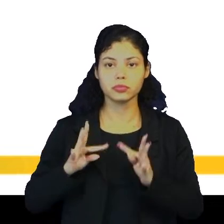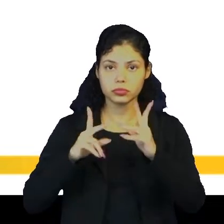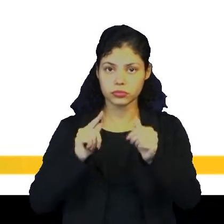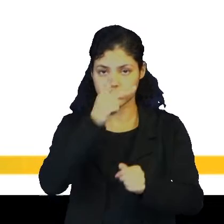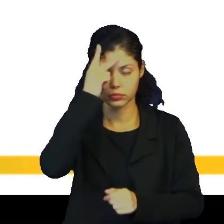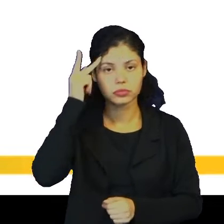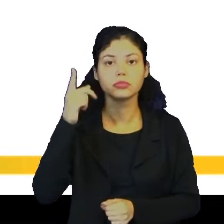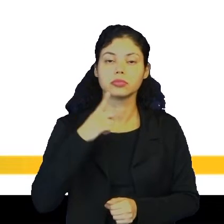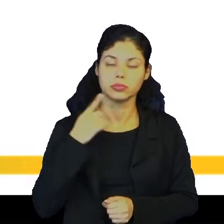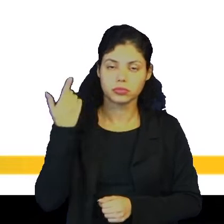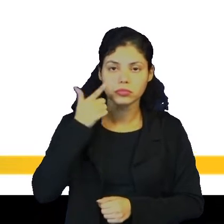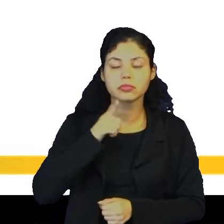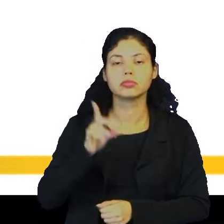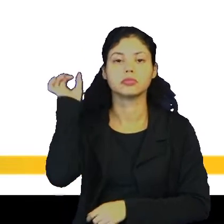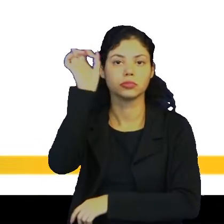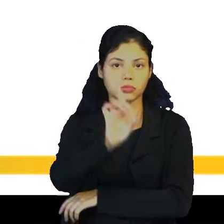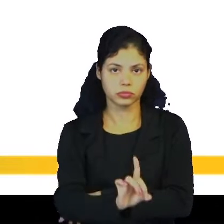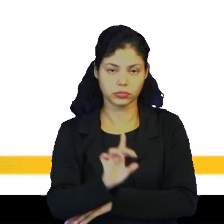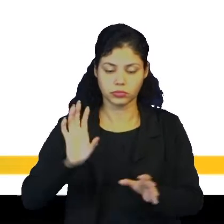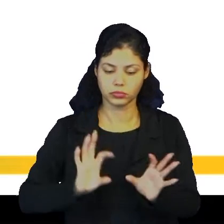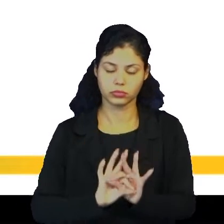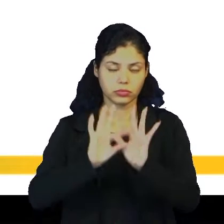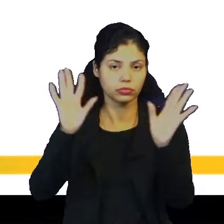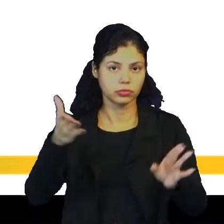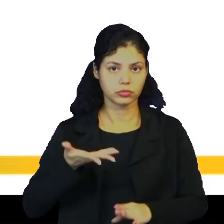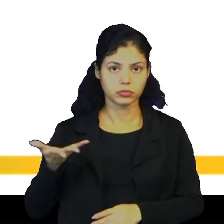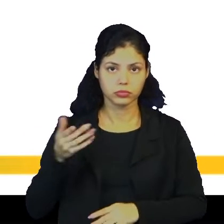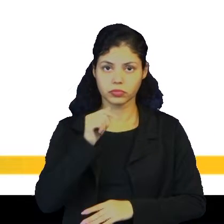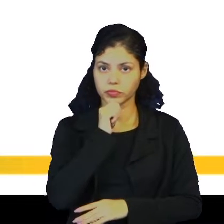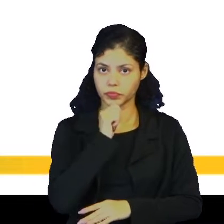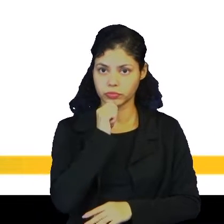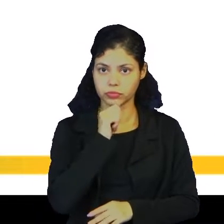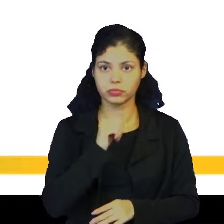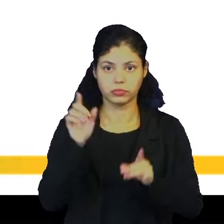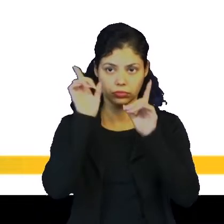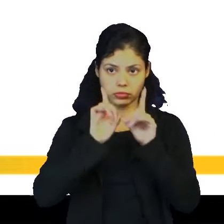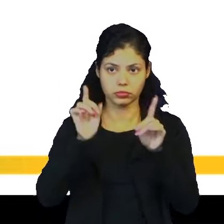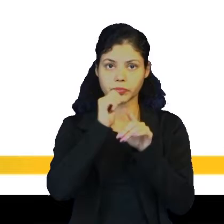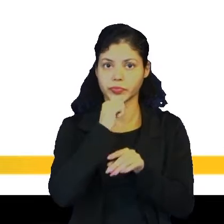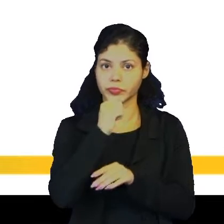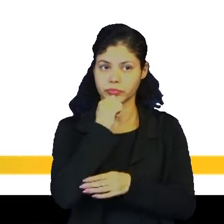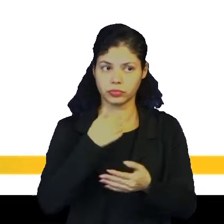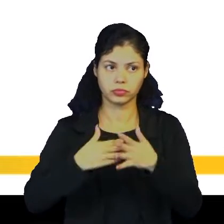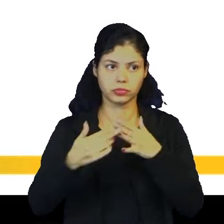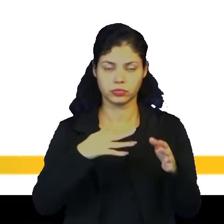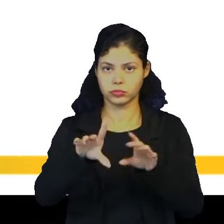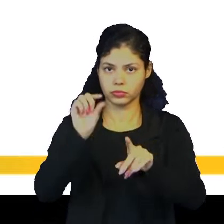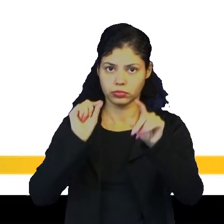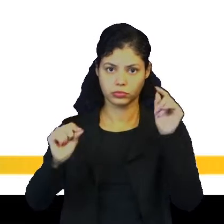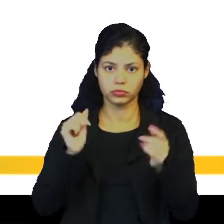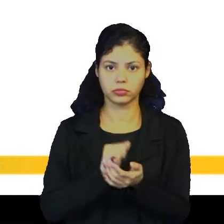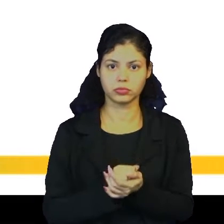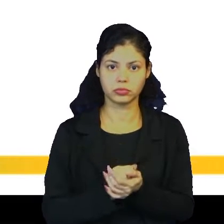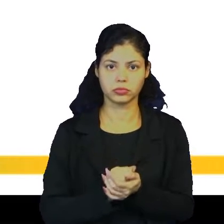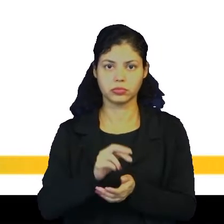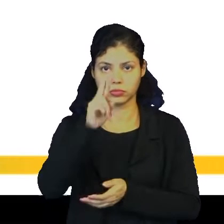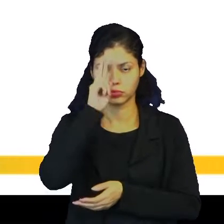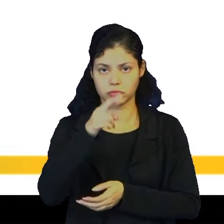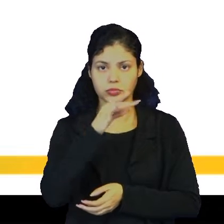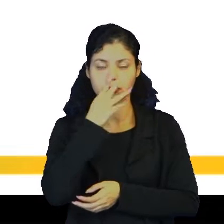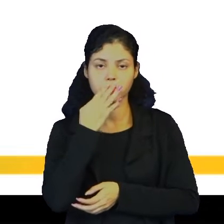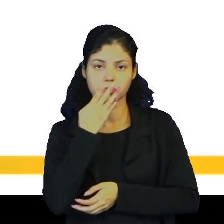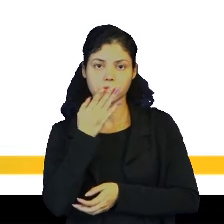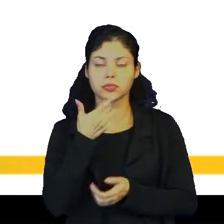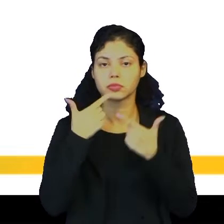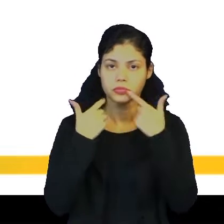pessoa tem capacidade de gozar os direitos e liberdades estabelecidas nessa declaração, sem distinção de qualquer espécie, seja de raça, cor,